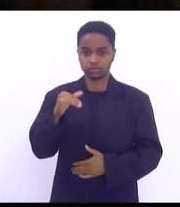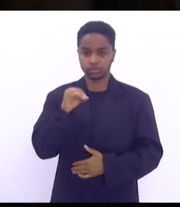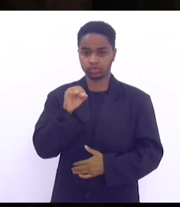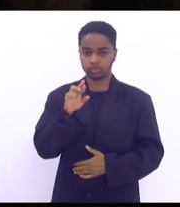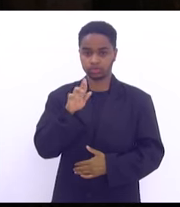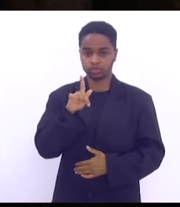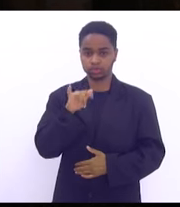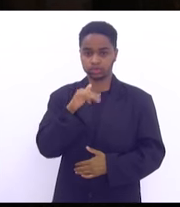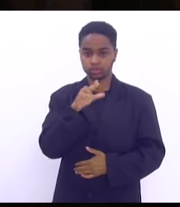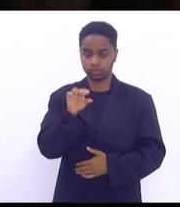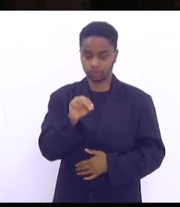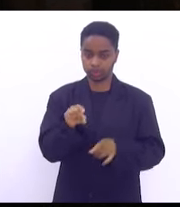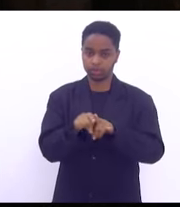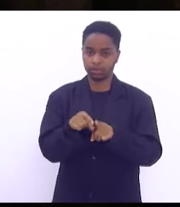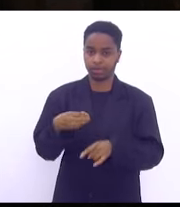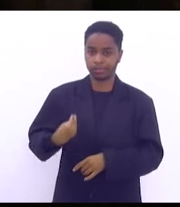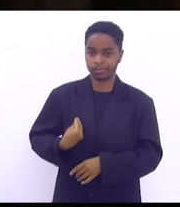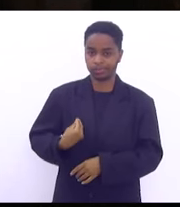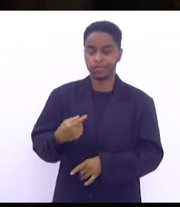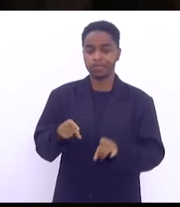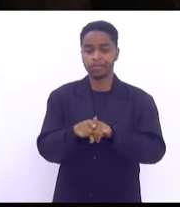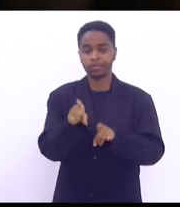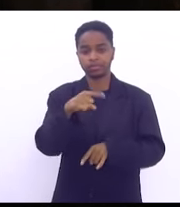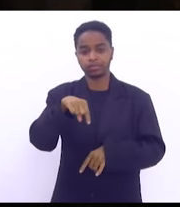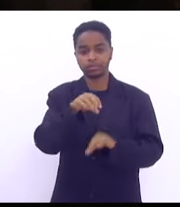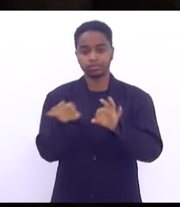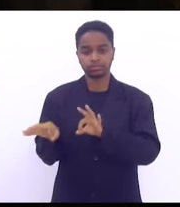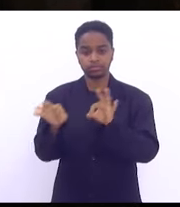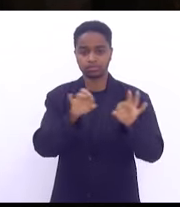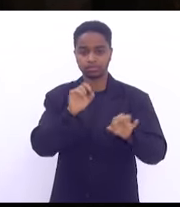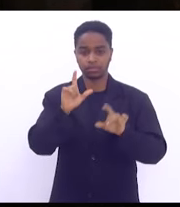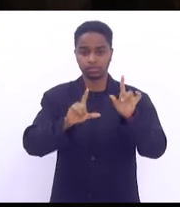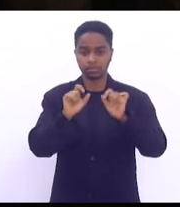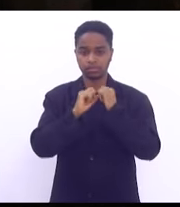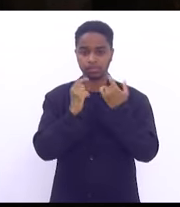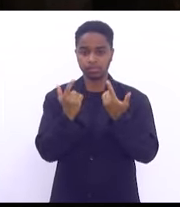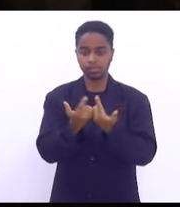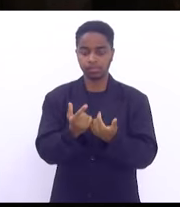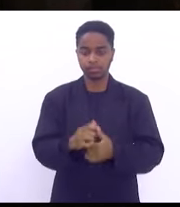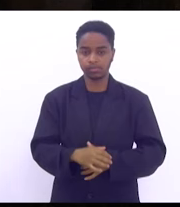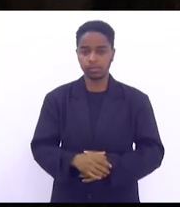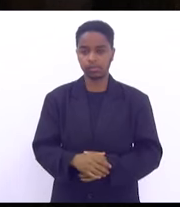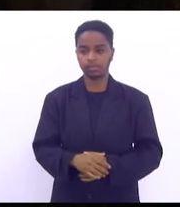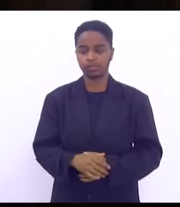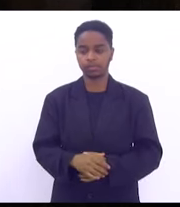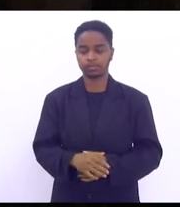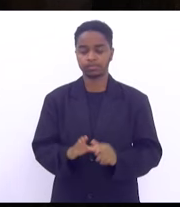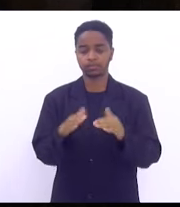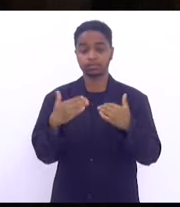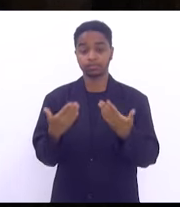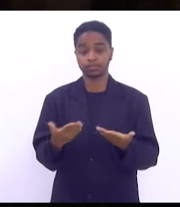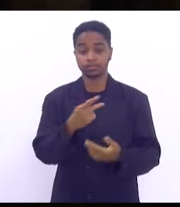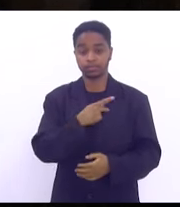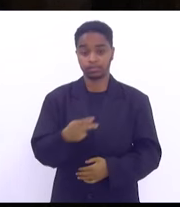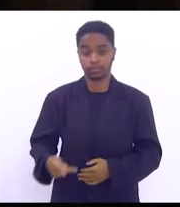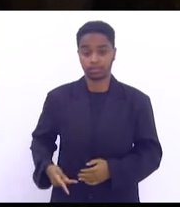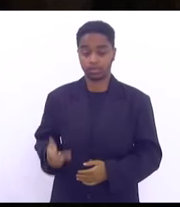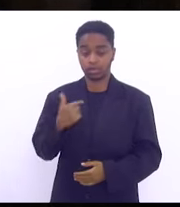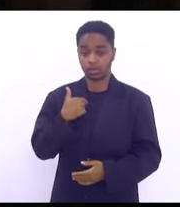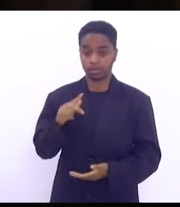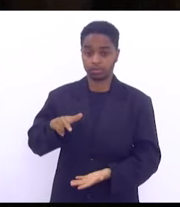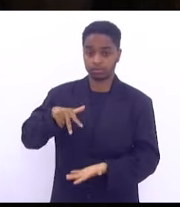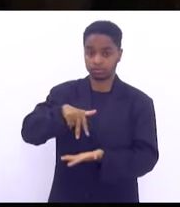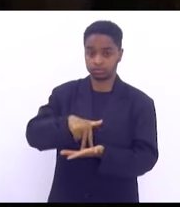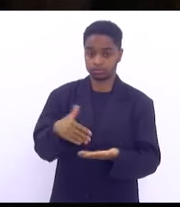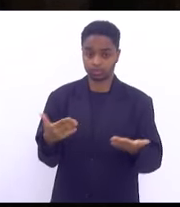encontra aqui no plenário, senhoras e senhores que nos assistem pela TV Alerge. Senhor presidente, a minha vinda à